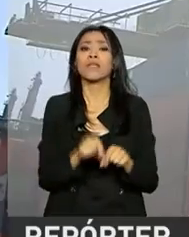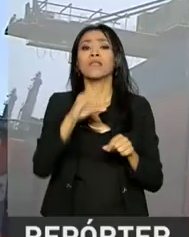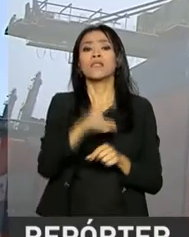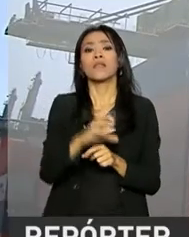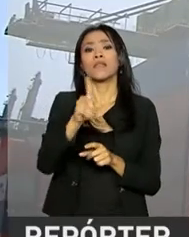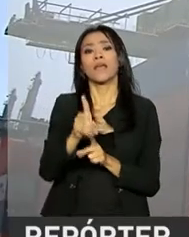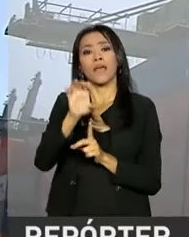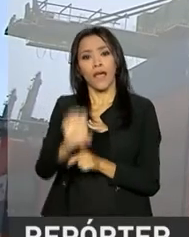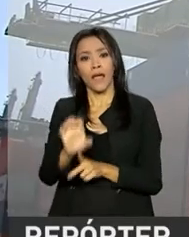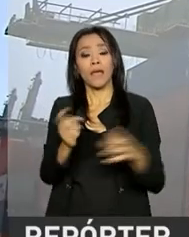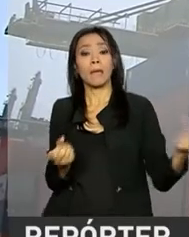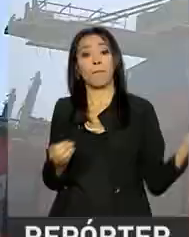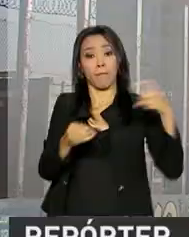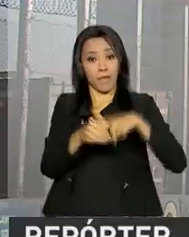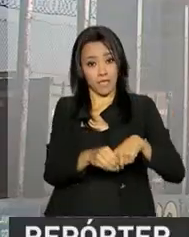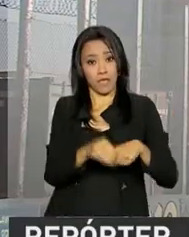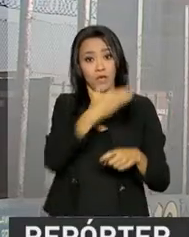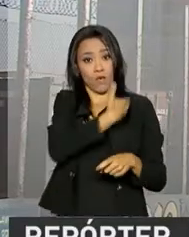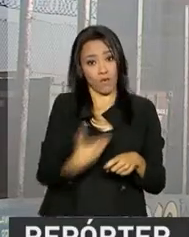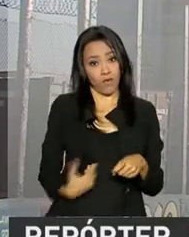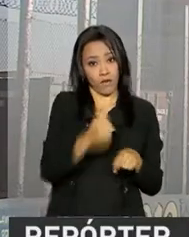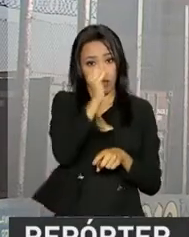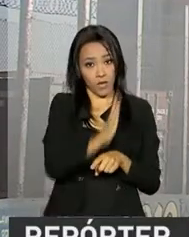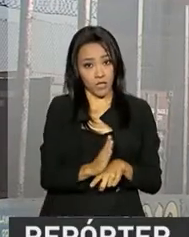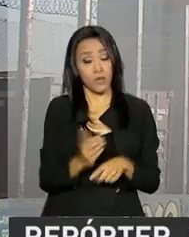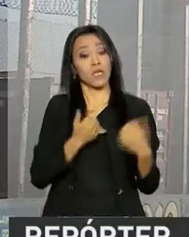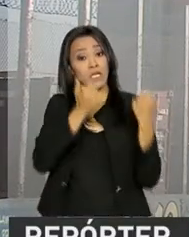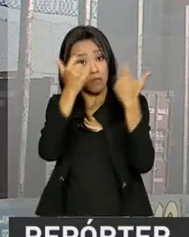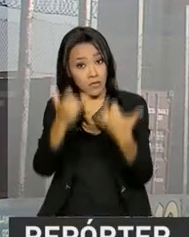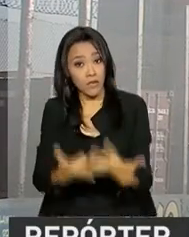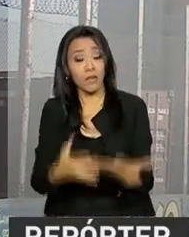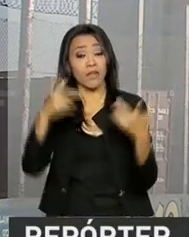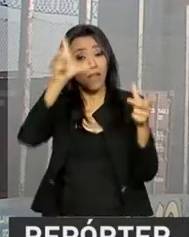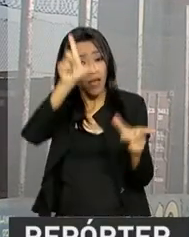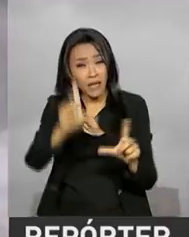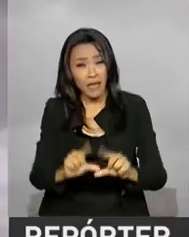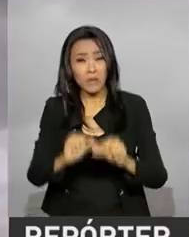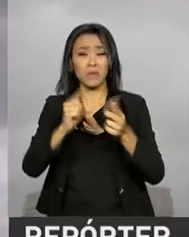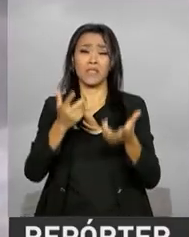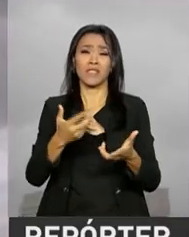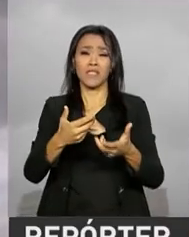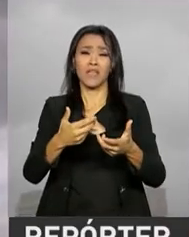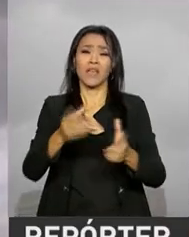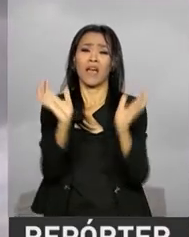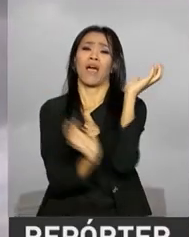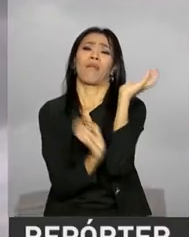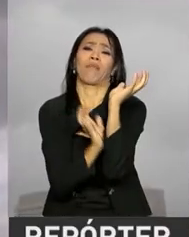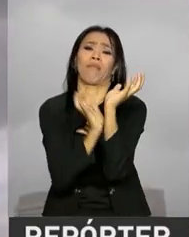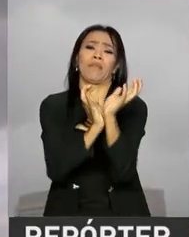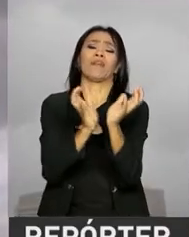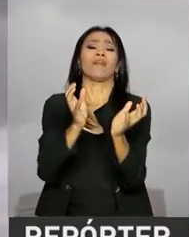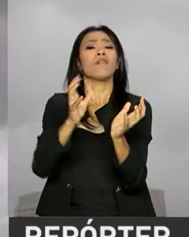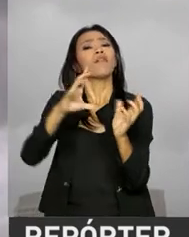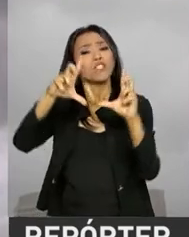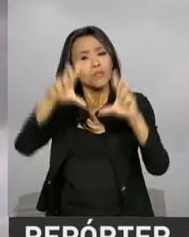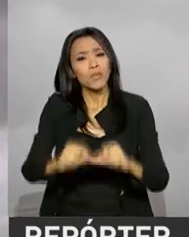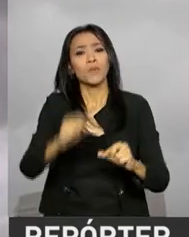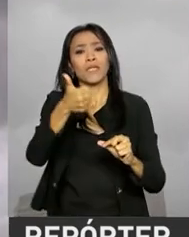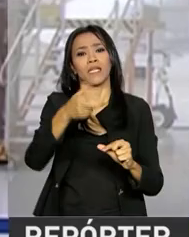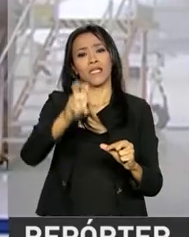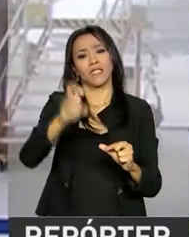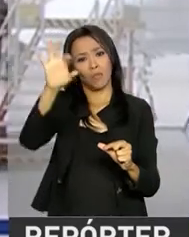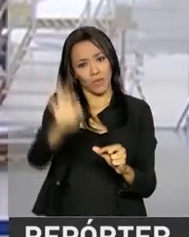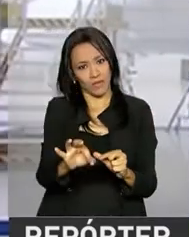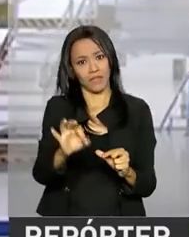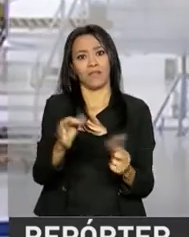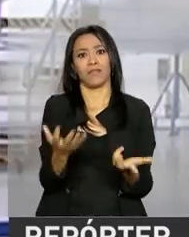em parceria com o governo brasileiro, mostra que diminuir a burocracia pode reduzir em quase 15% os custos das vendas para o